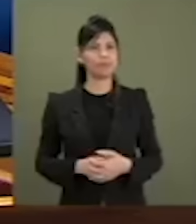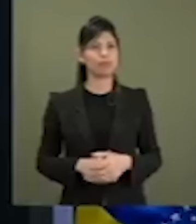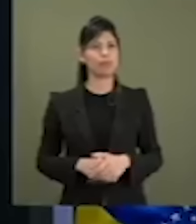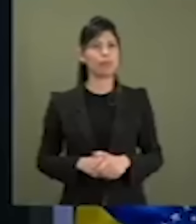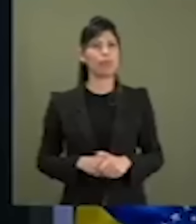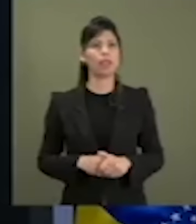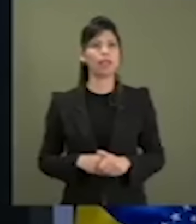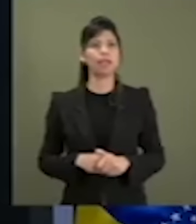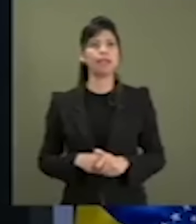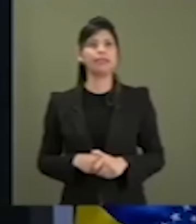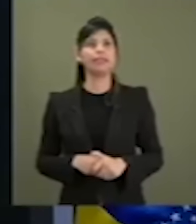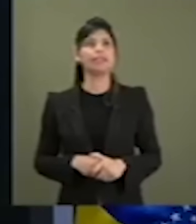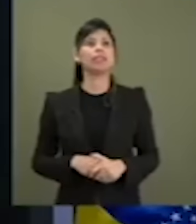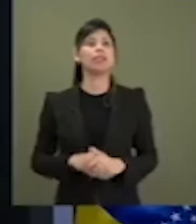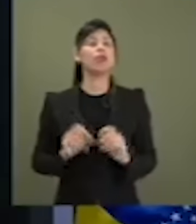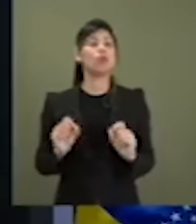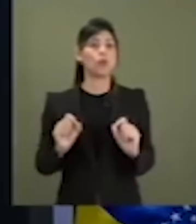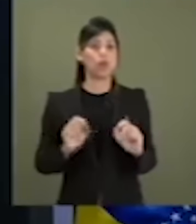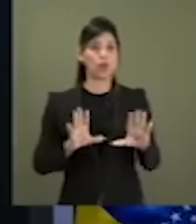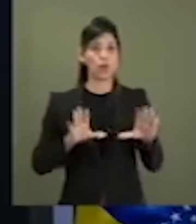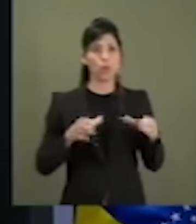a figura do crime impossível.